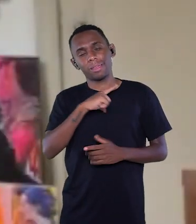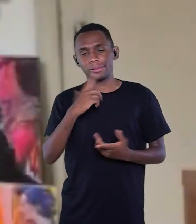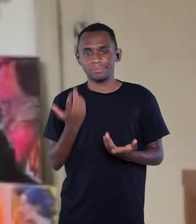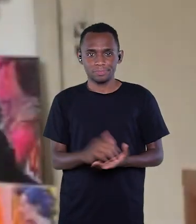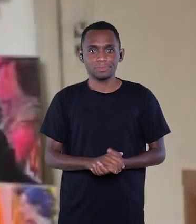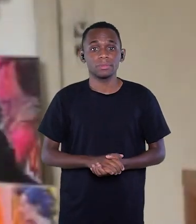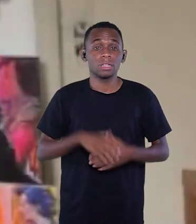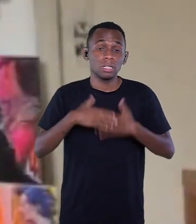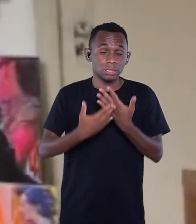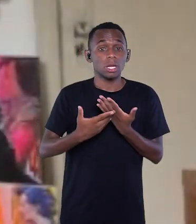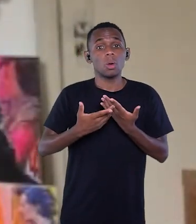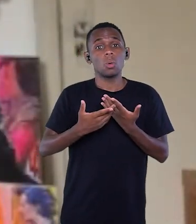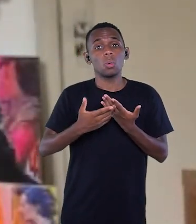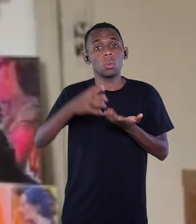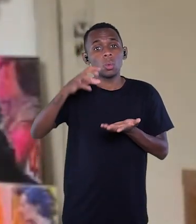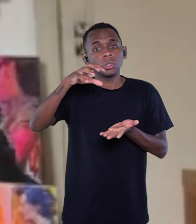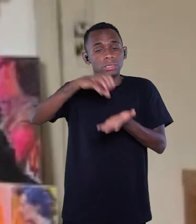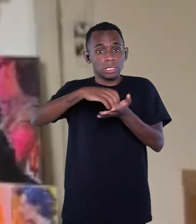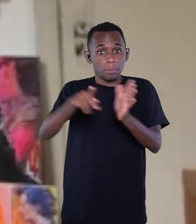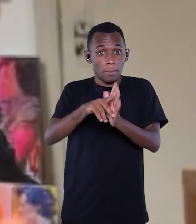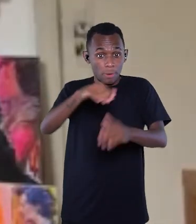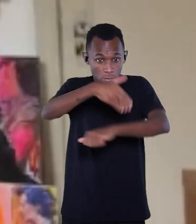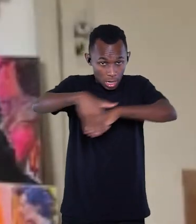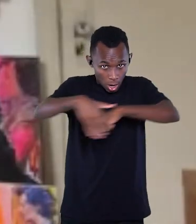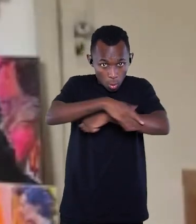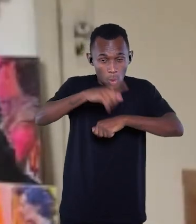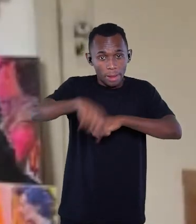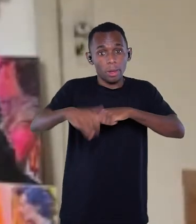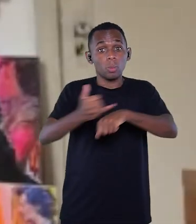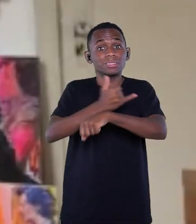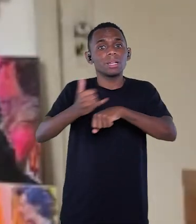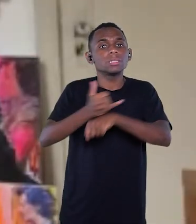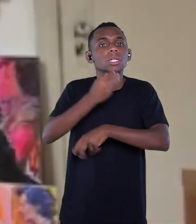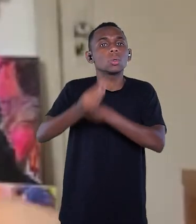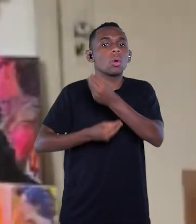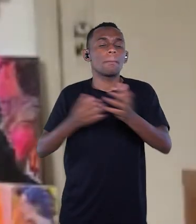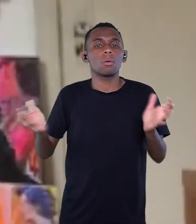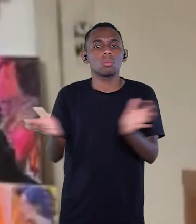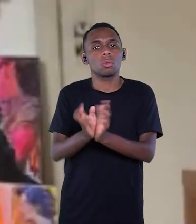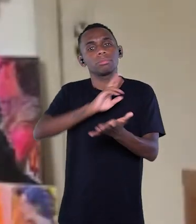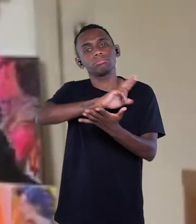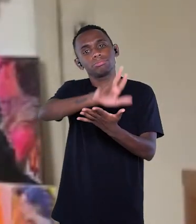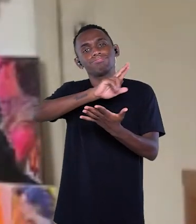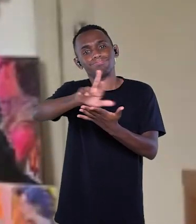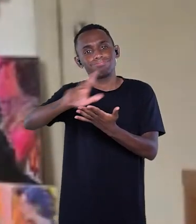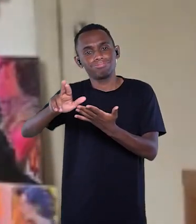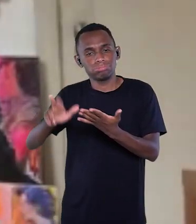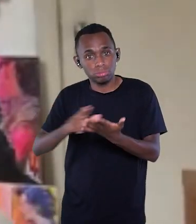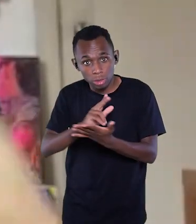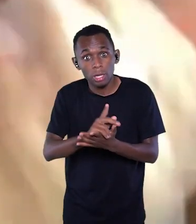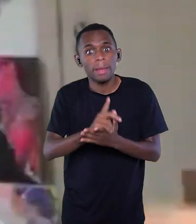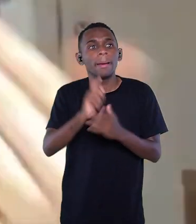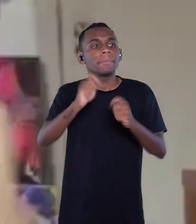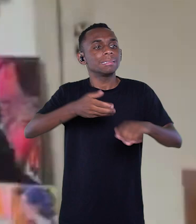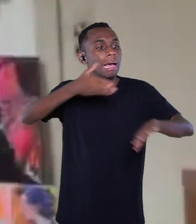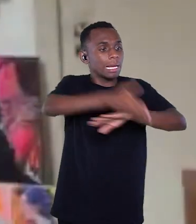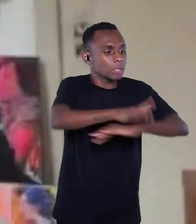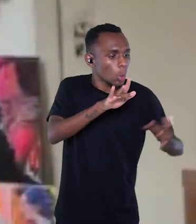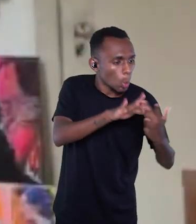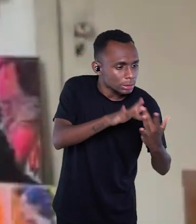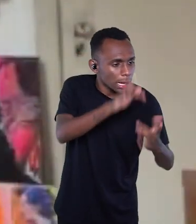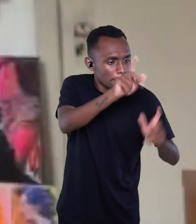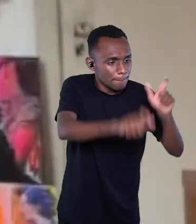Então o consultório na rua ele é uma maneira de, com uma equipe multidisciplinar, acessar as